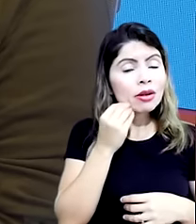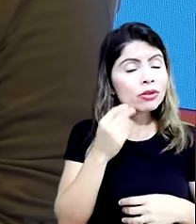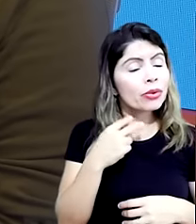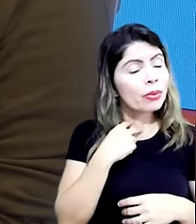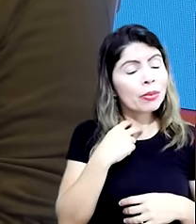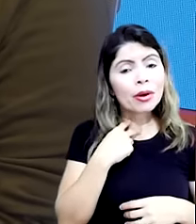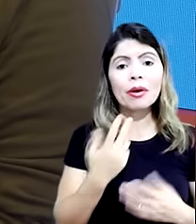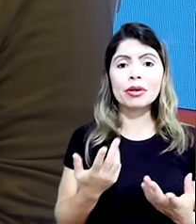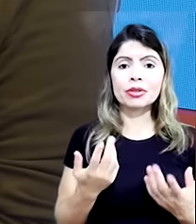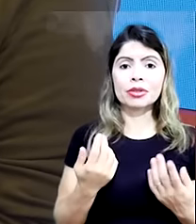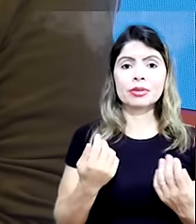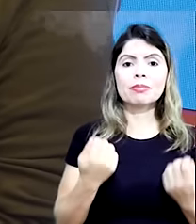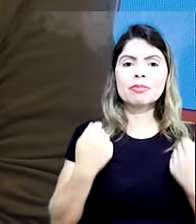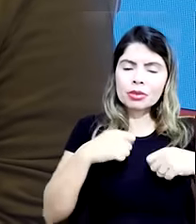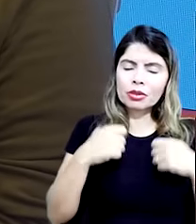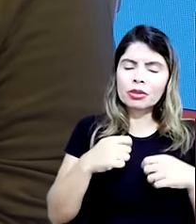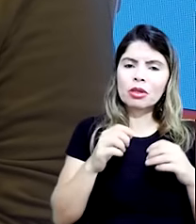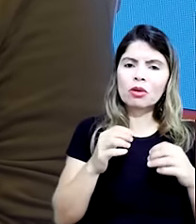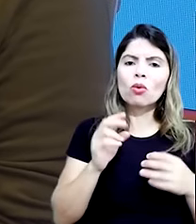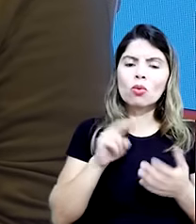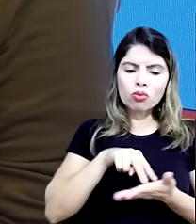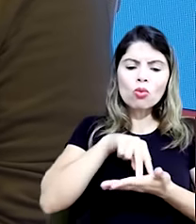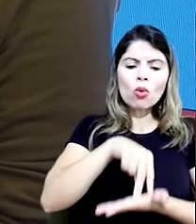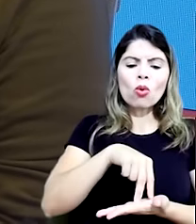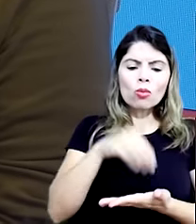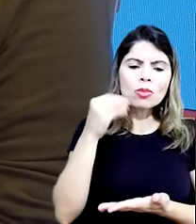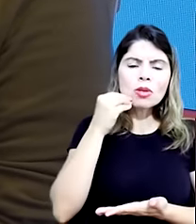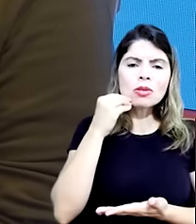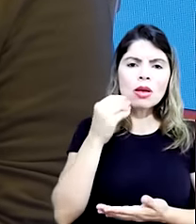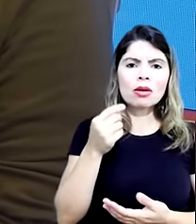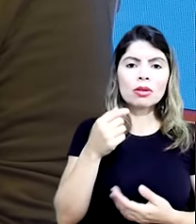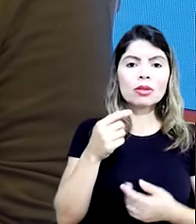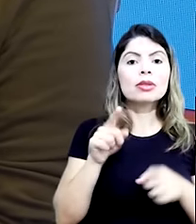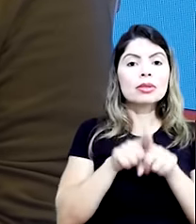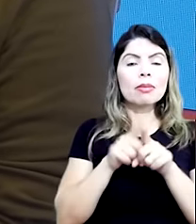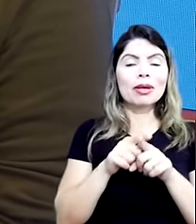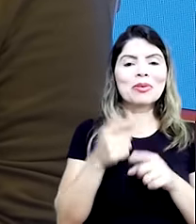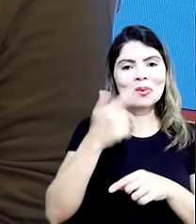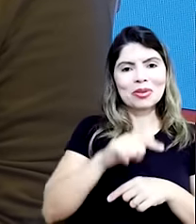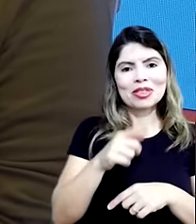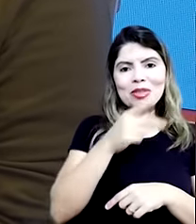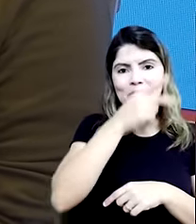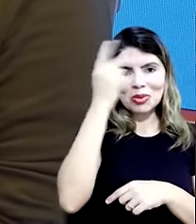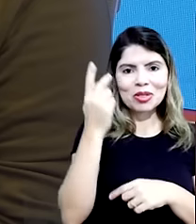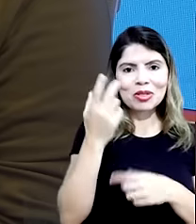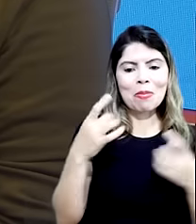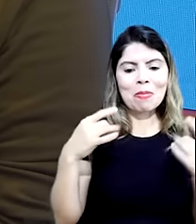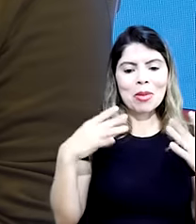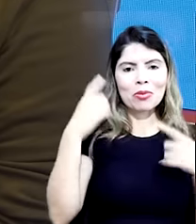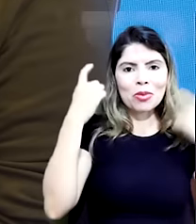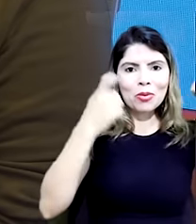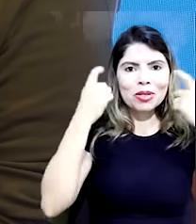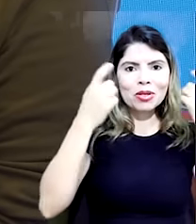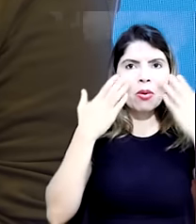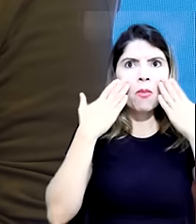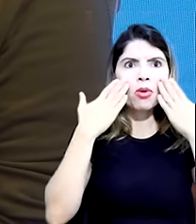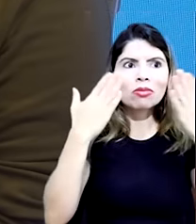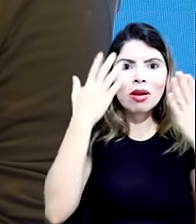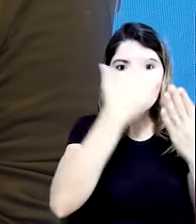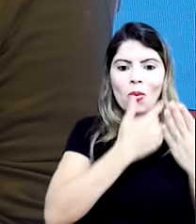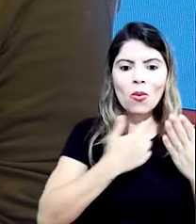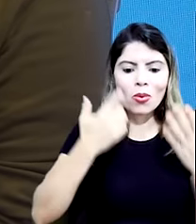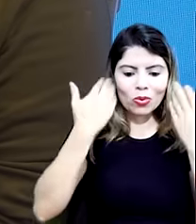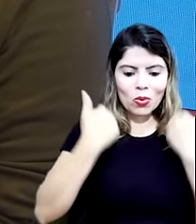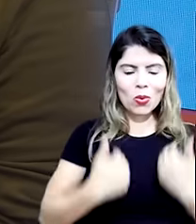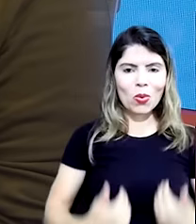de de de me colocar e essa questão de de aparecer a galera fica muito preocupada aí eu falo assim não gente você tem que preocupar com o